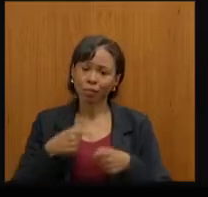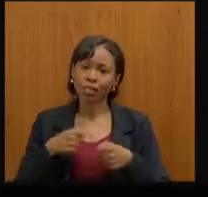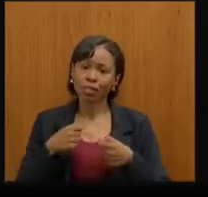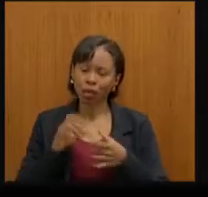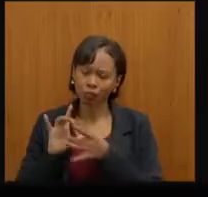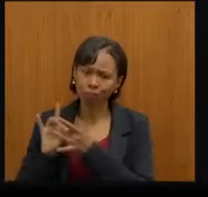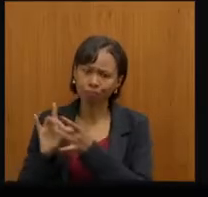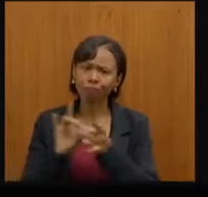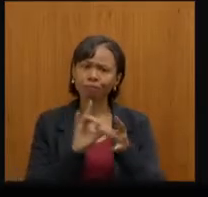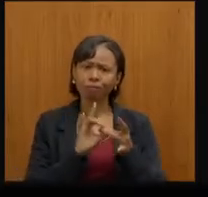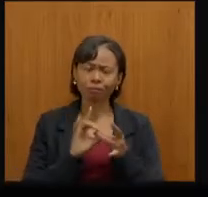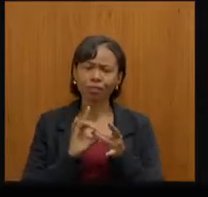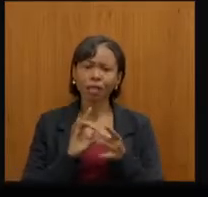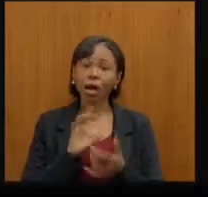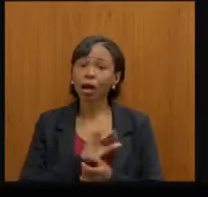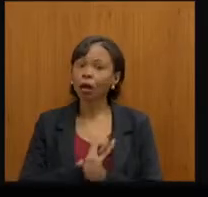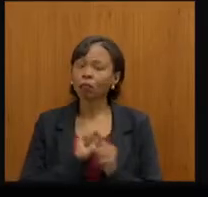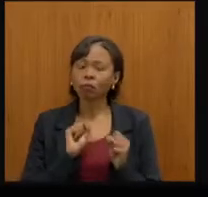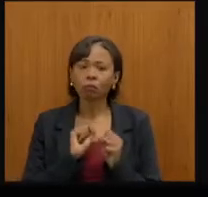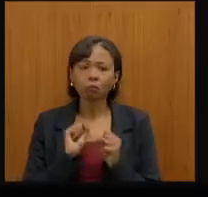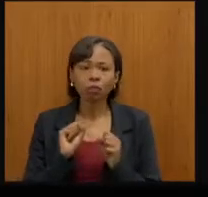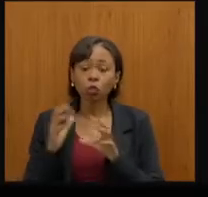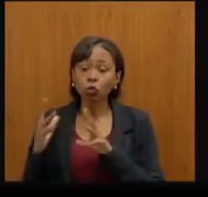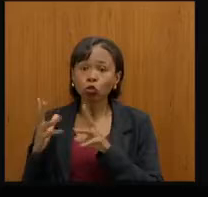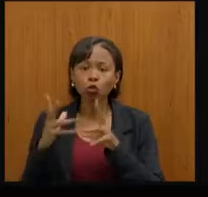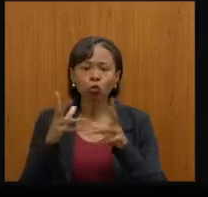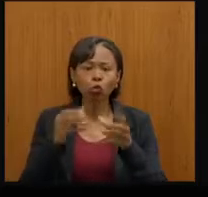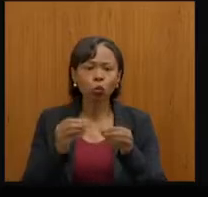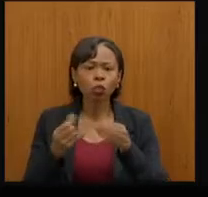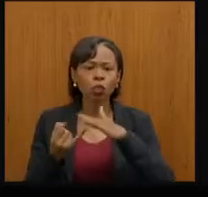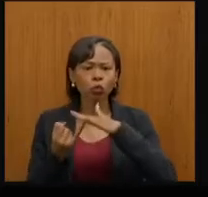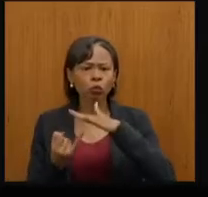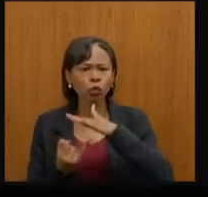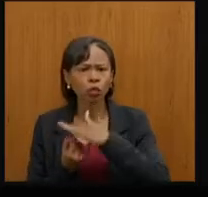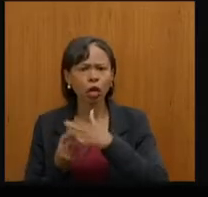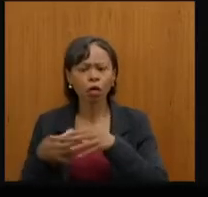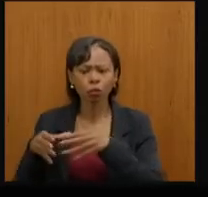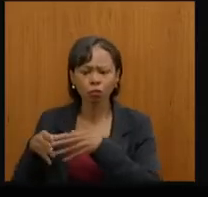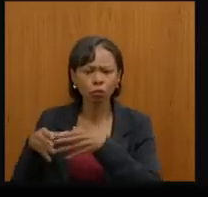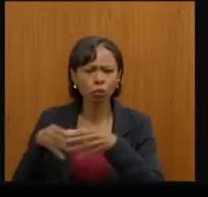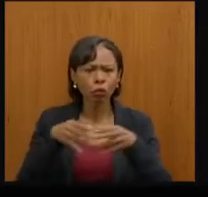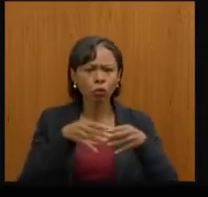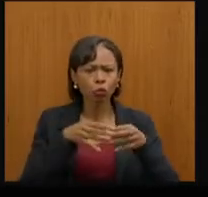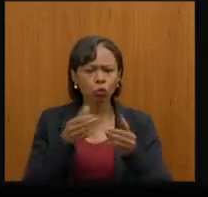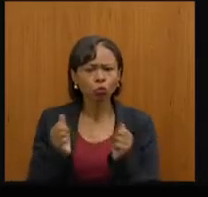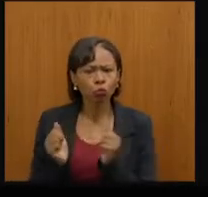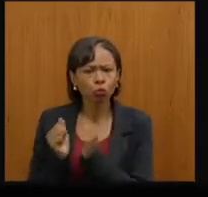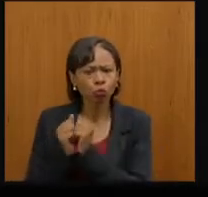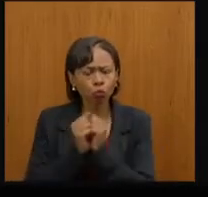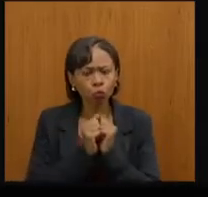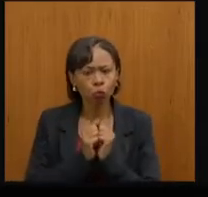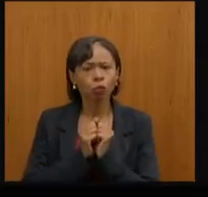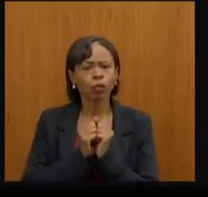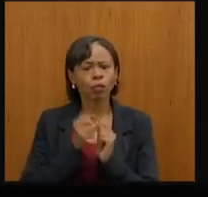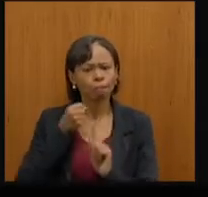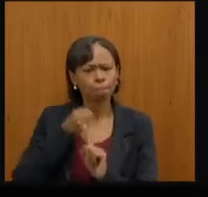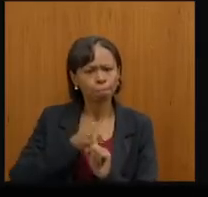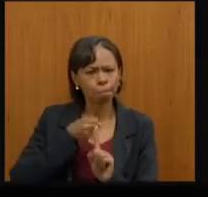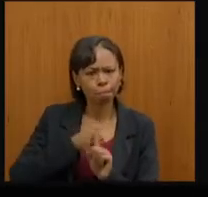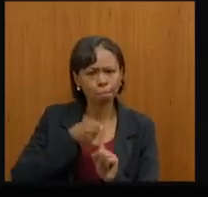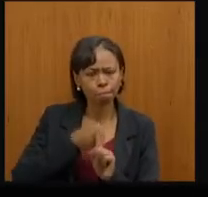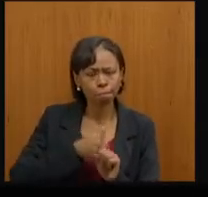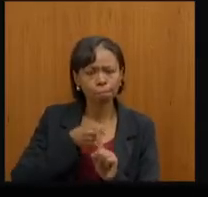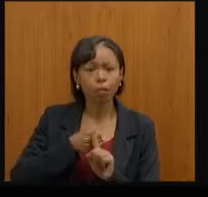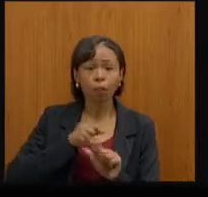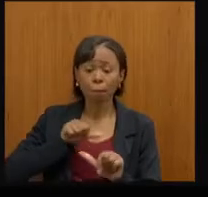adorei ouvir todas você está vendo tantas entidades né tantas instituições juntas lutando para a gente